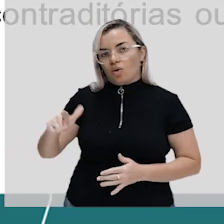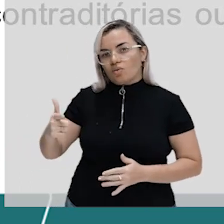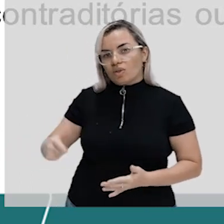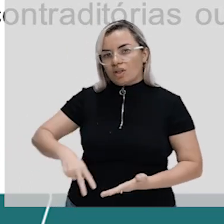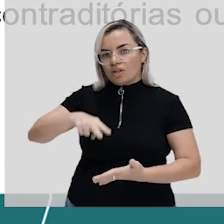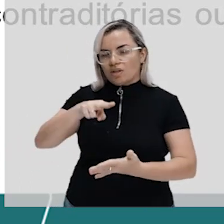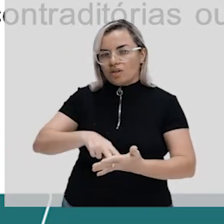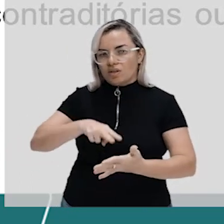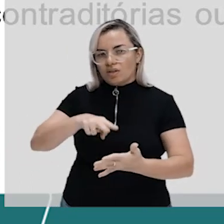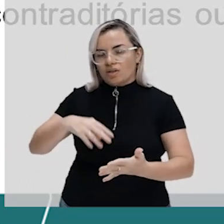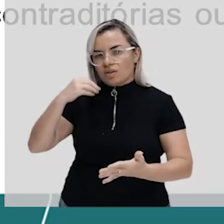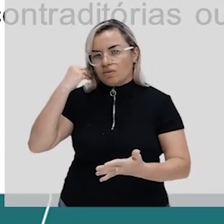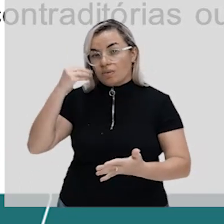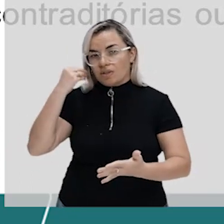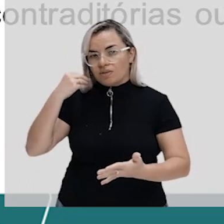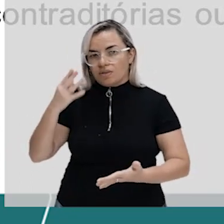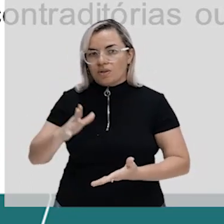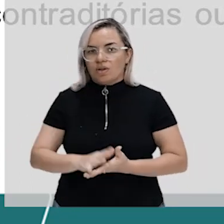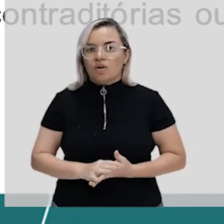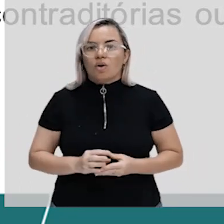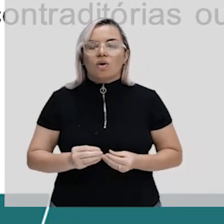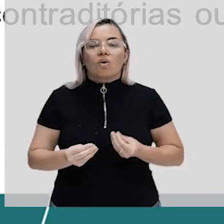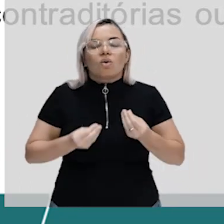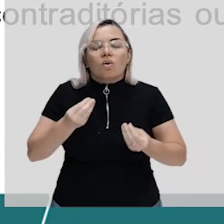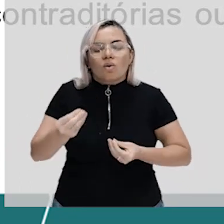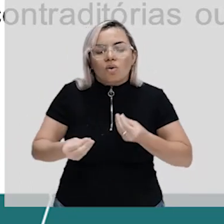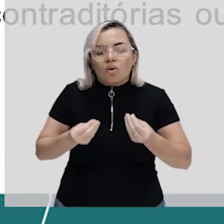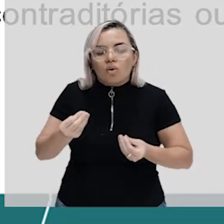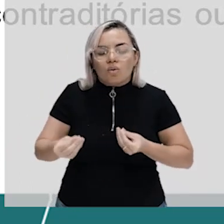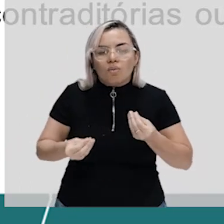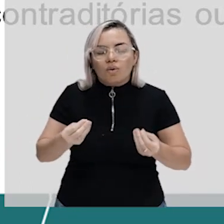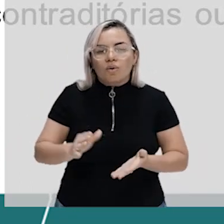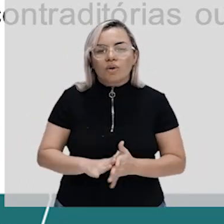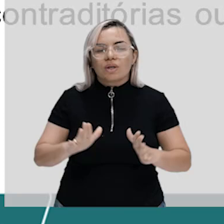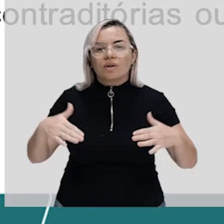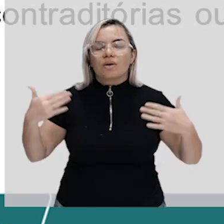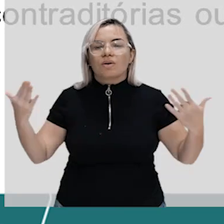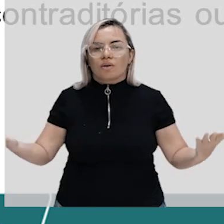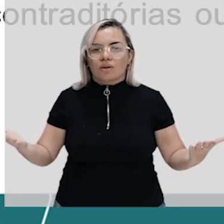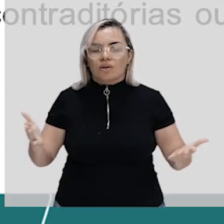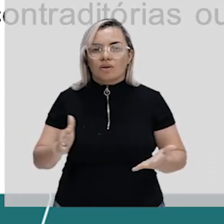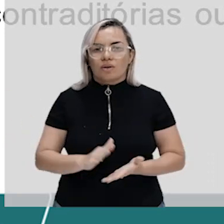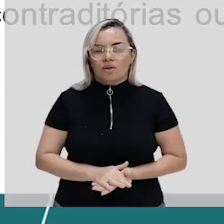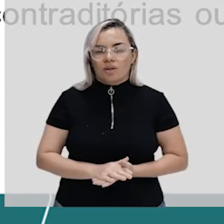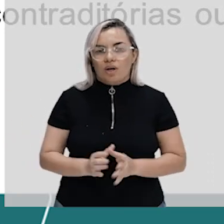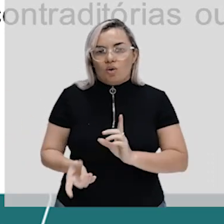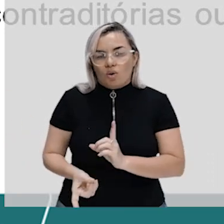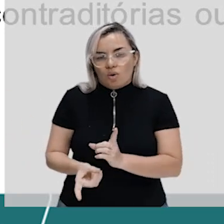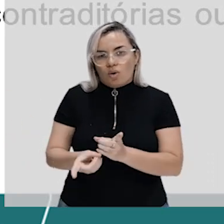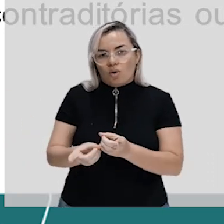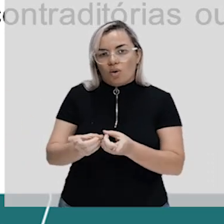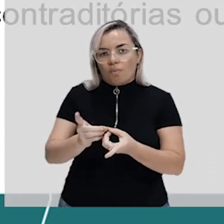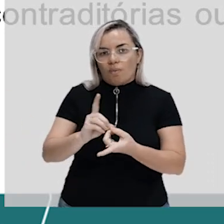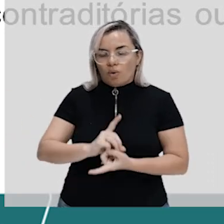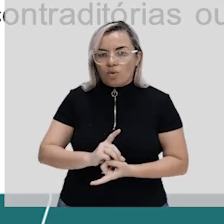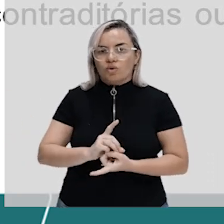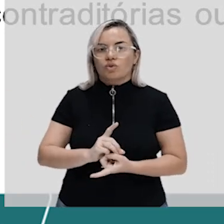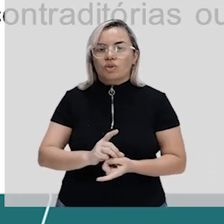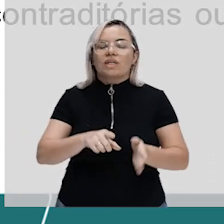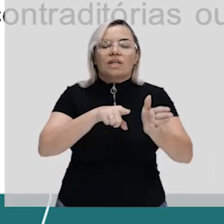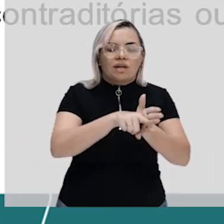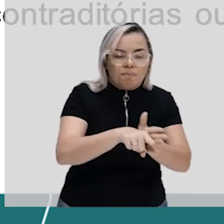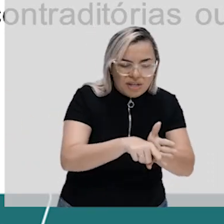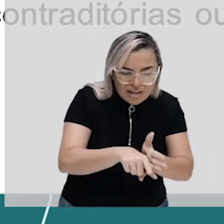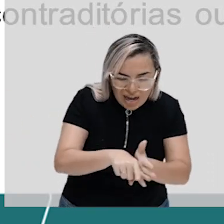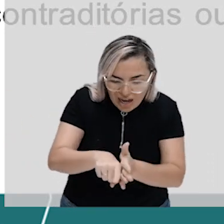termo. Inverificadas. O que é inverificado? É o contrário daquilo que é verificado.